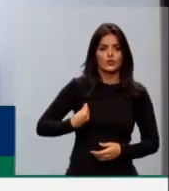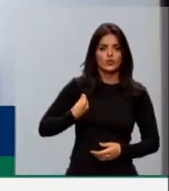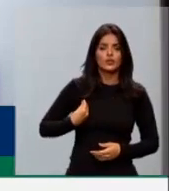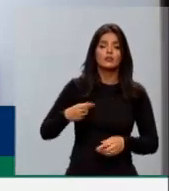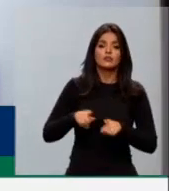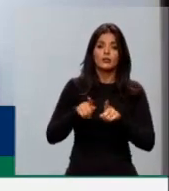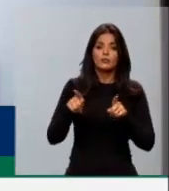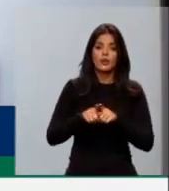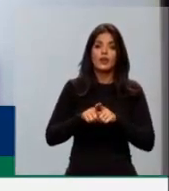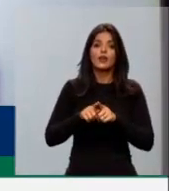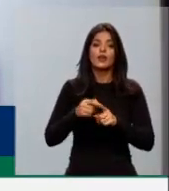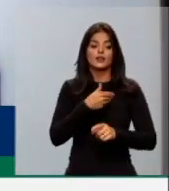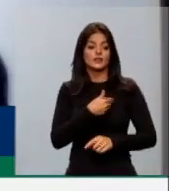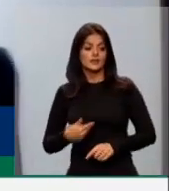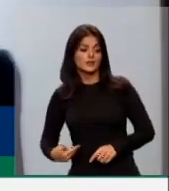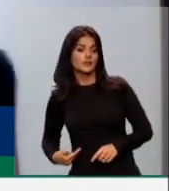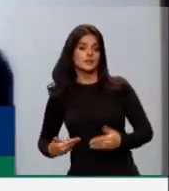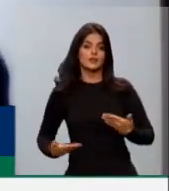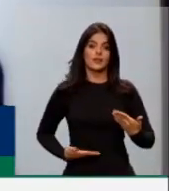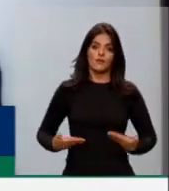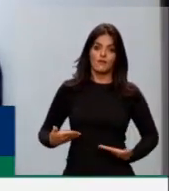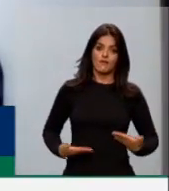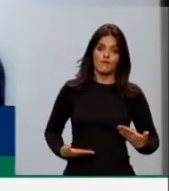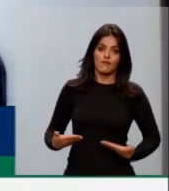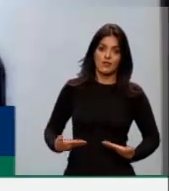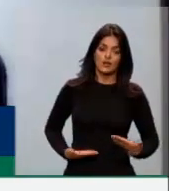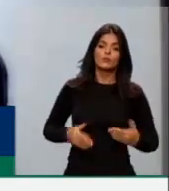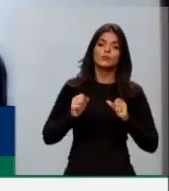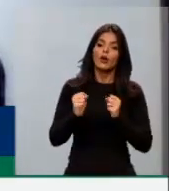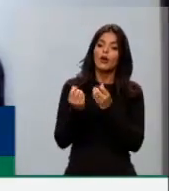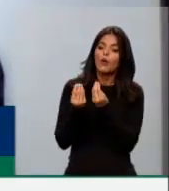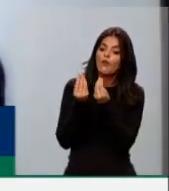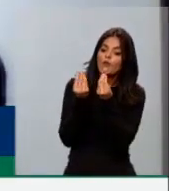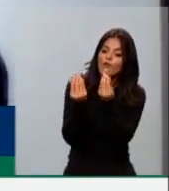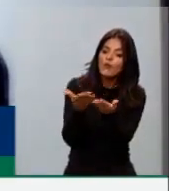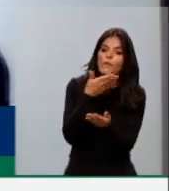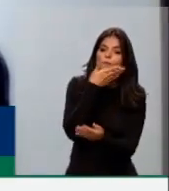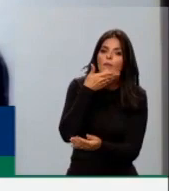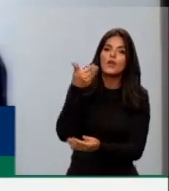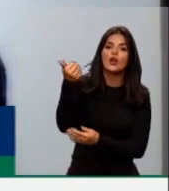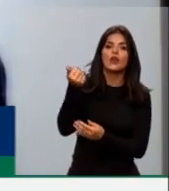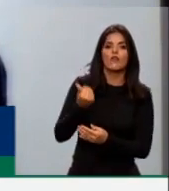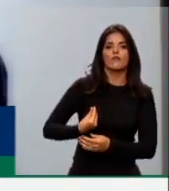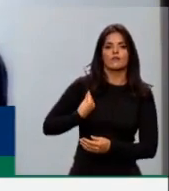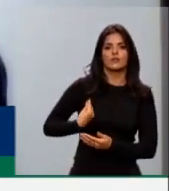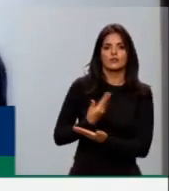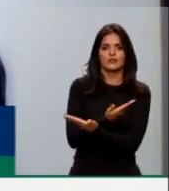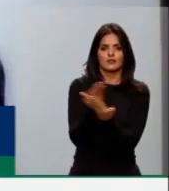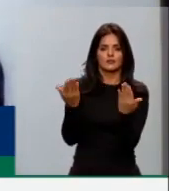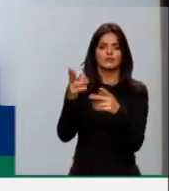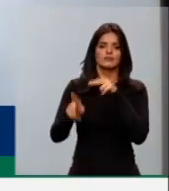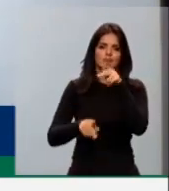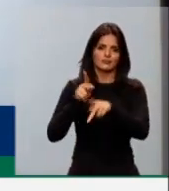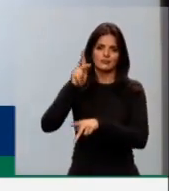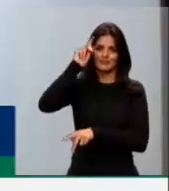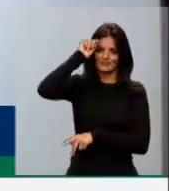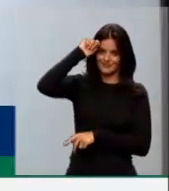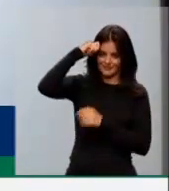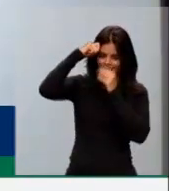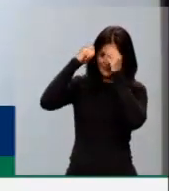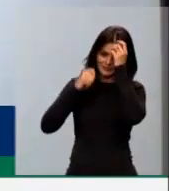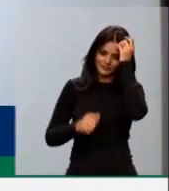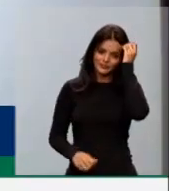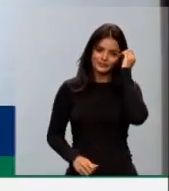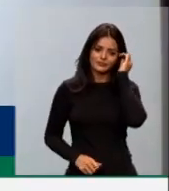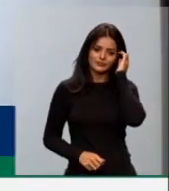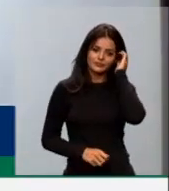de oferta de serviços públicos, que possam ali oferecer melhores condições de vida para essa população. E aí a